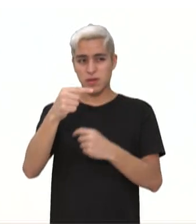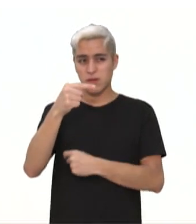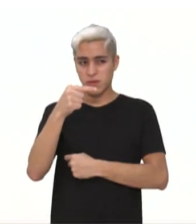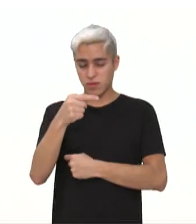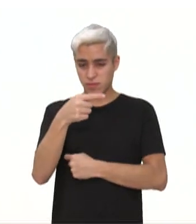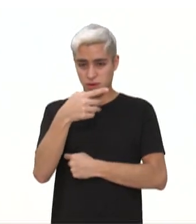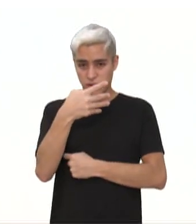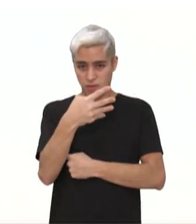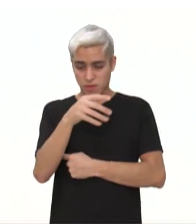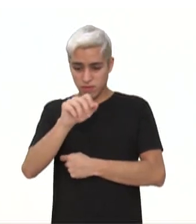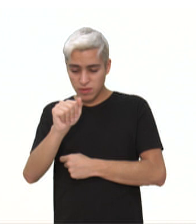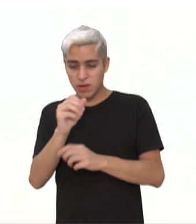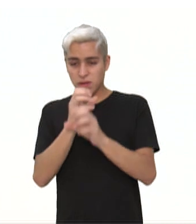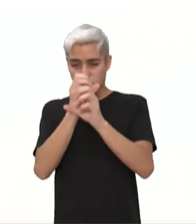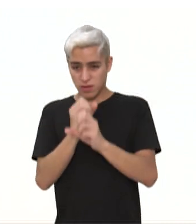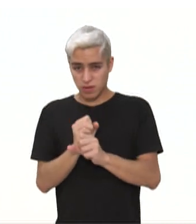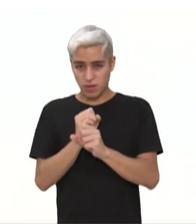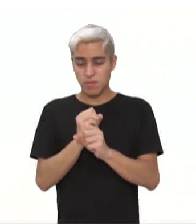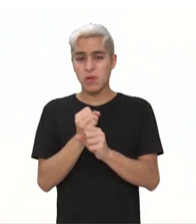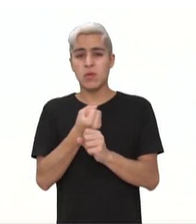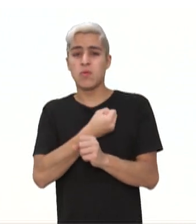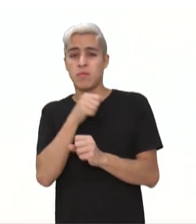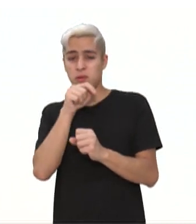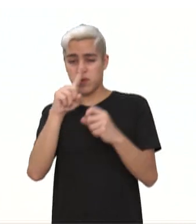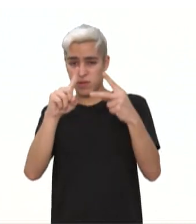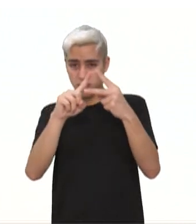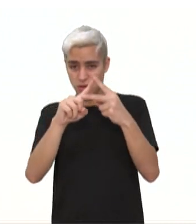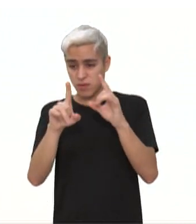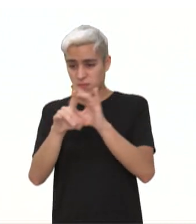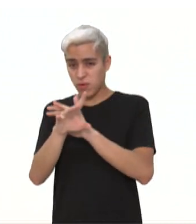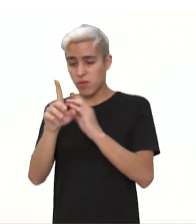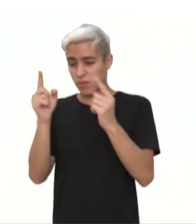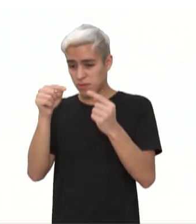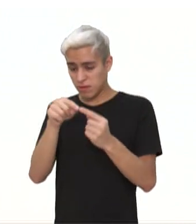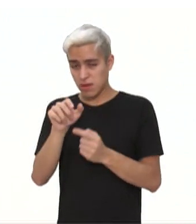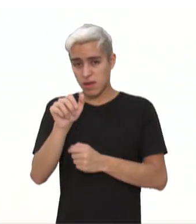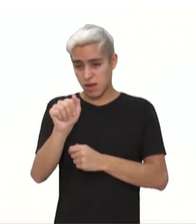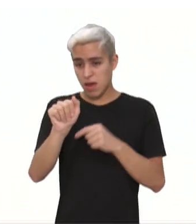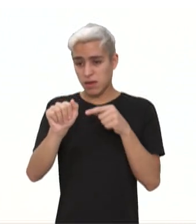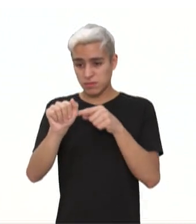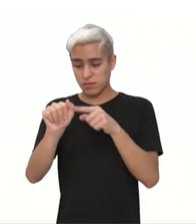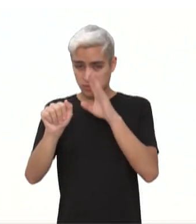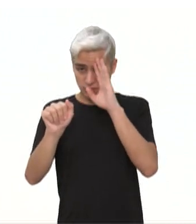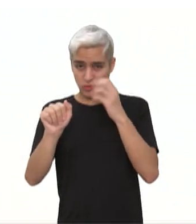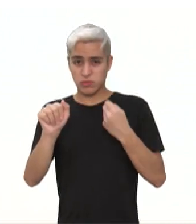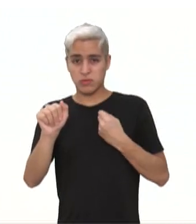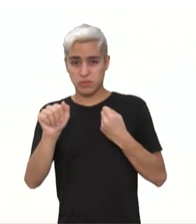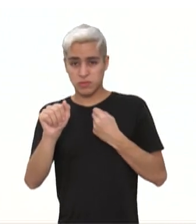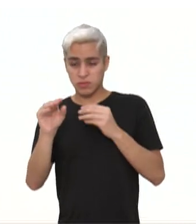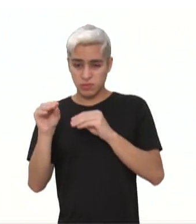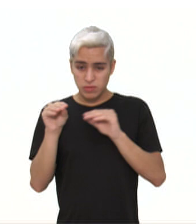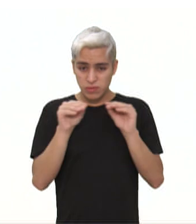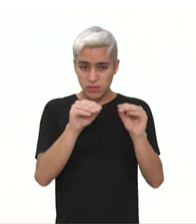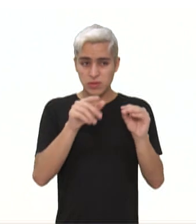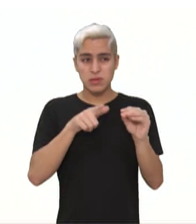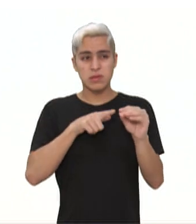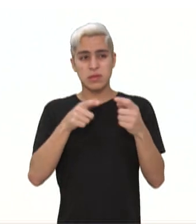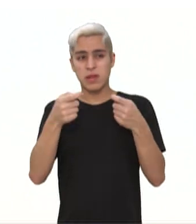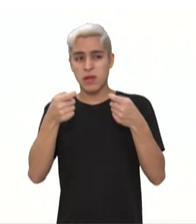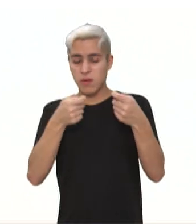Então, calcula o valor de delta, você tem o valor de a, que é o coeficiente a da função, você encontra a coordenada